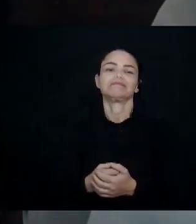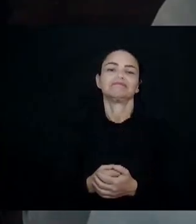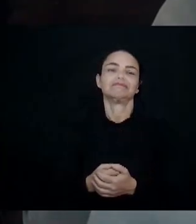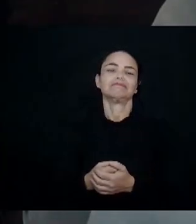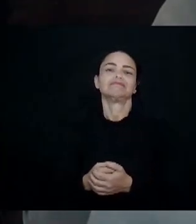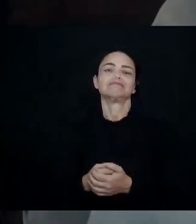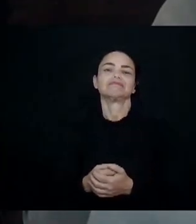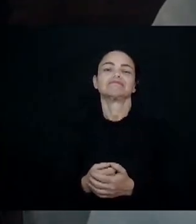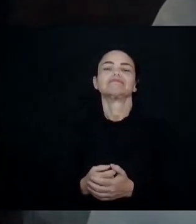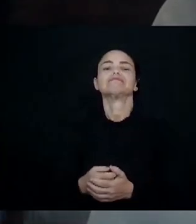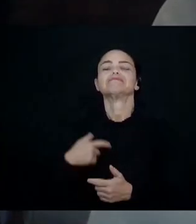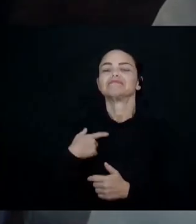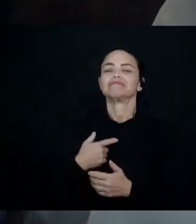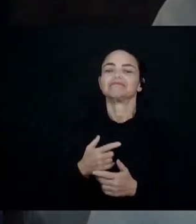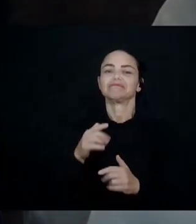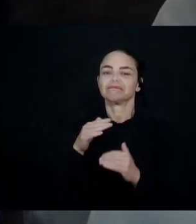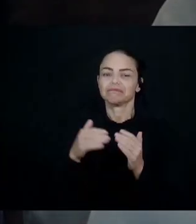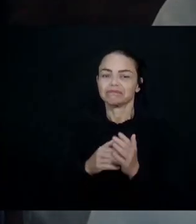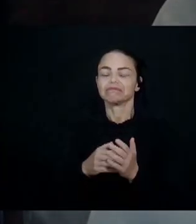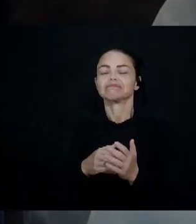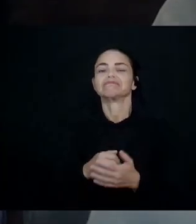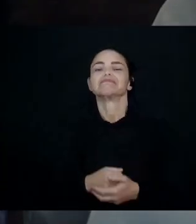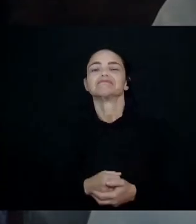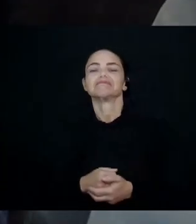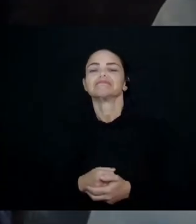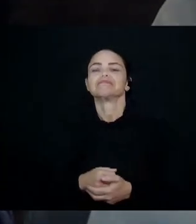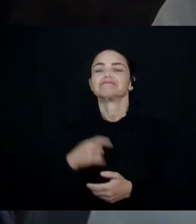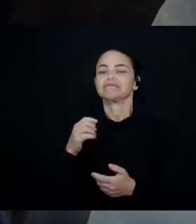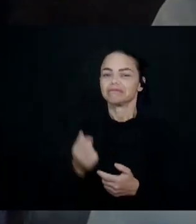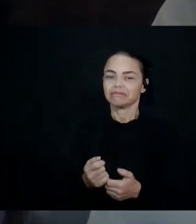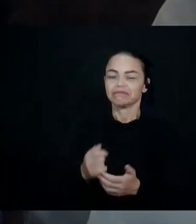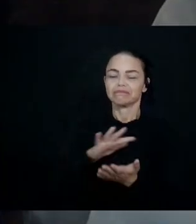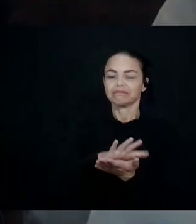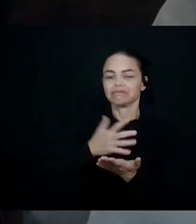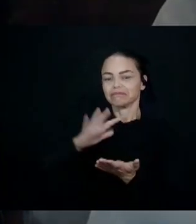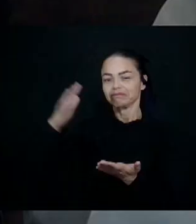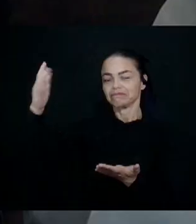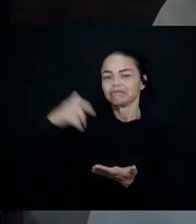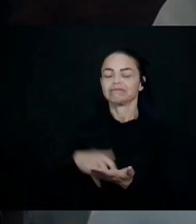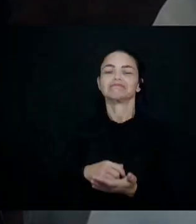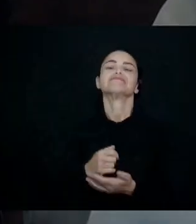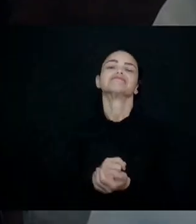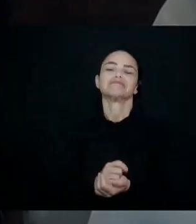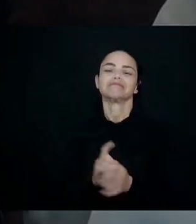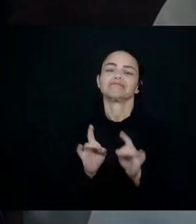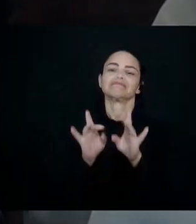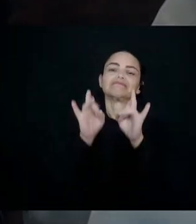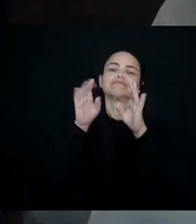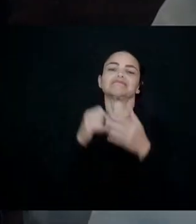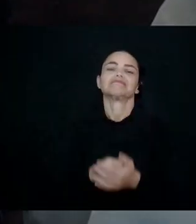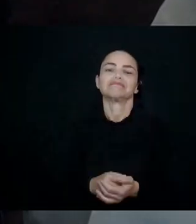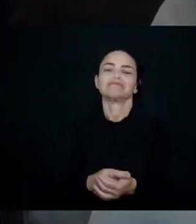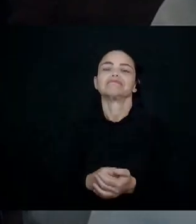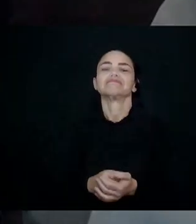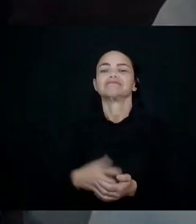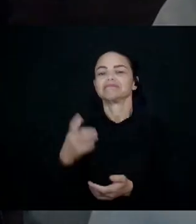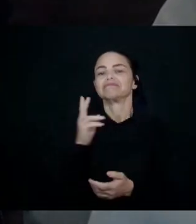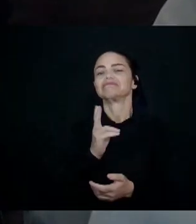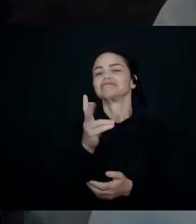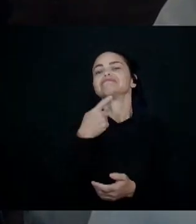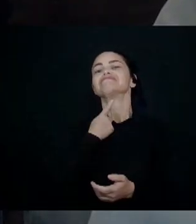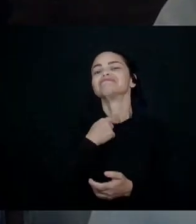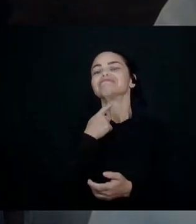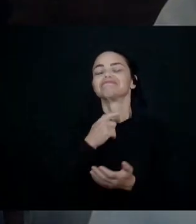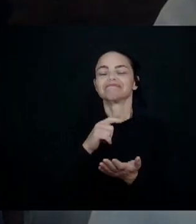Por todo esse ponto delas serem brilhantes e serem figurinhas especiais, né? Então você sempre quer ter aquela